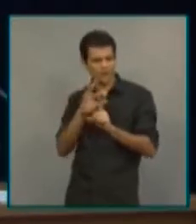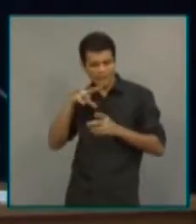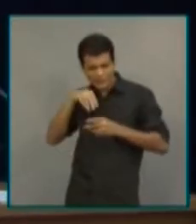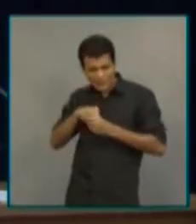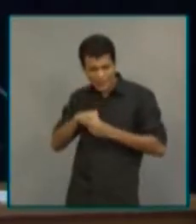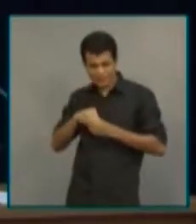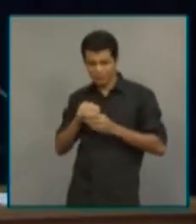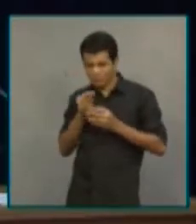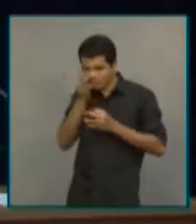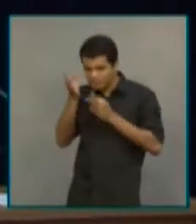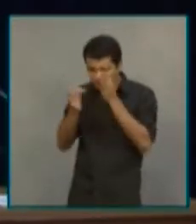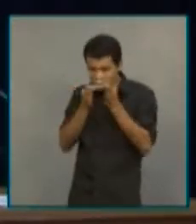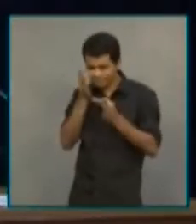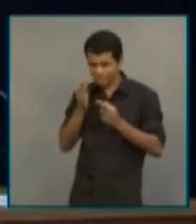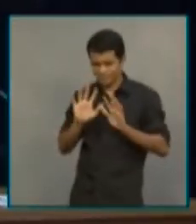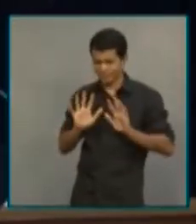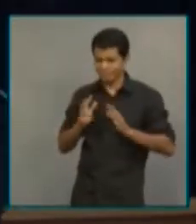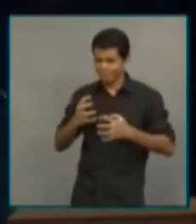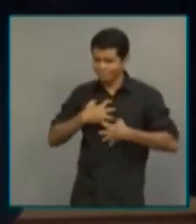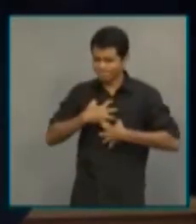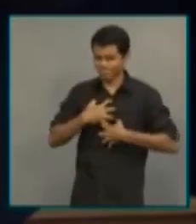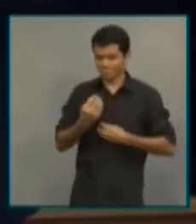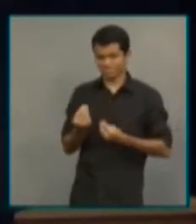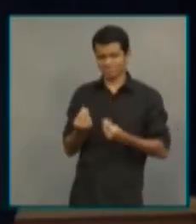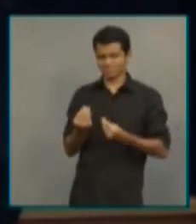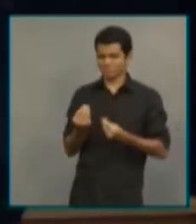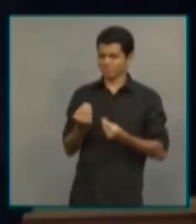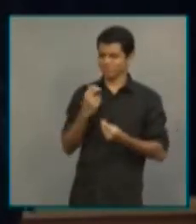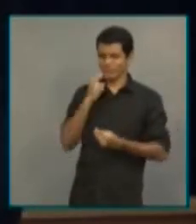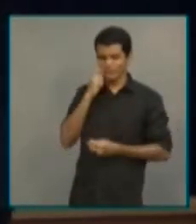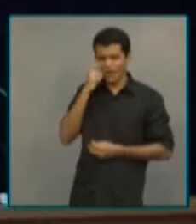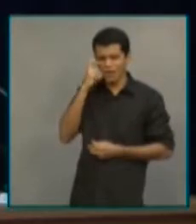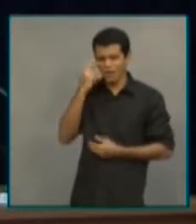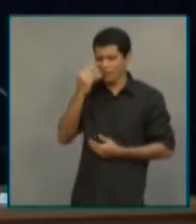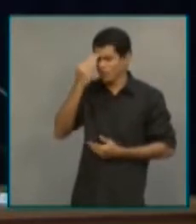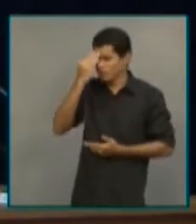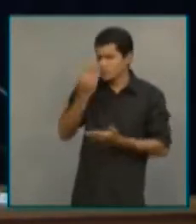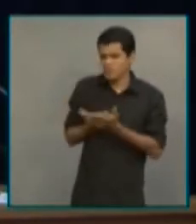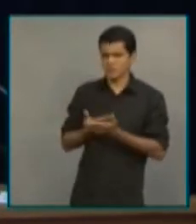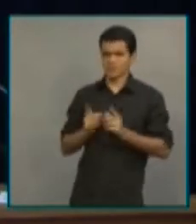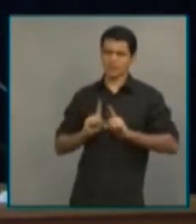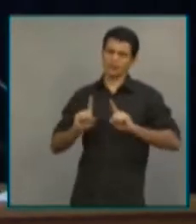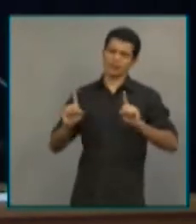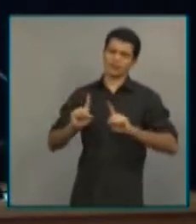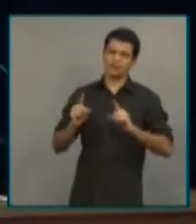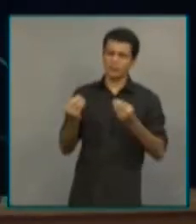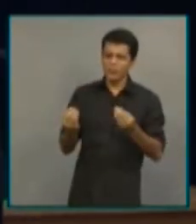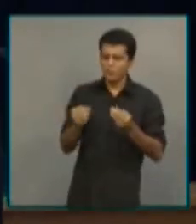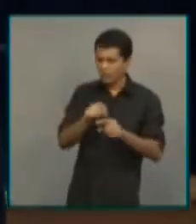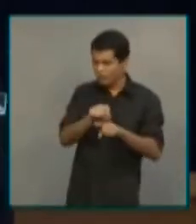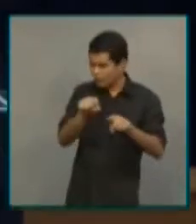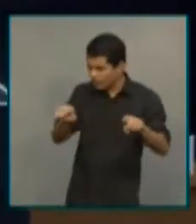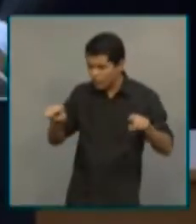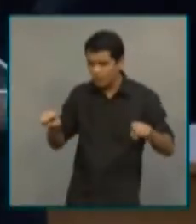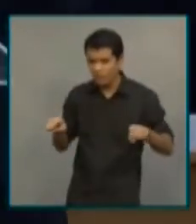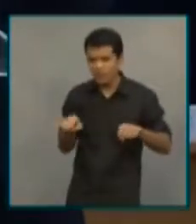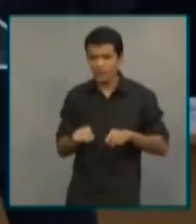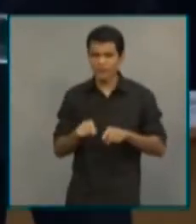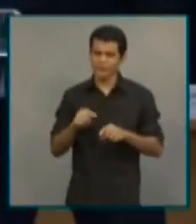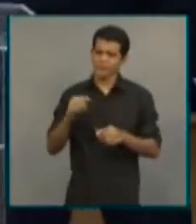mundo de vergonha. Eu mesmo fiz vários vídeos lá, mostrando o estrago que Vossa Excelência fez na imagem da